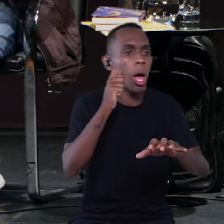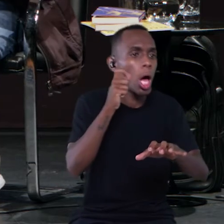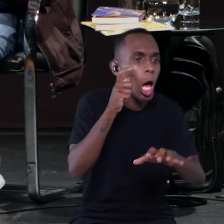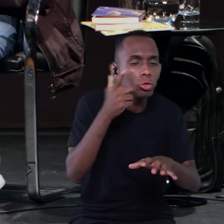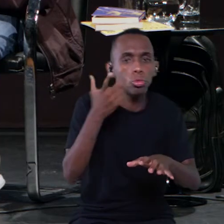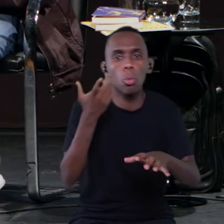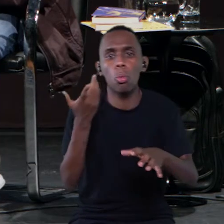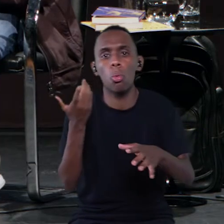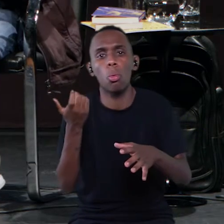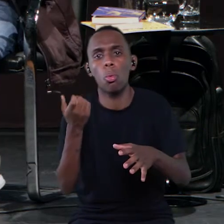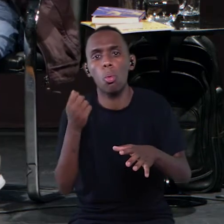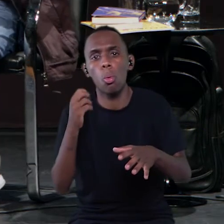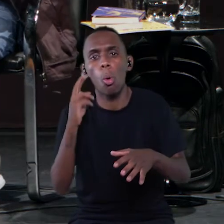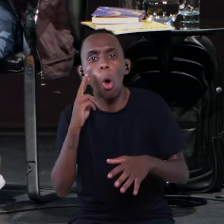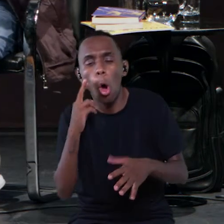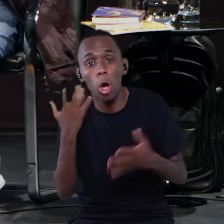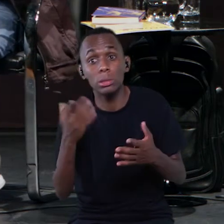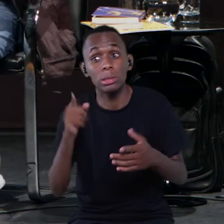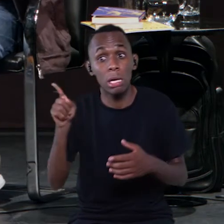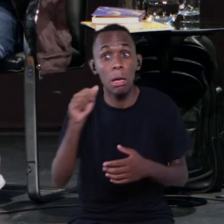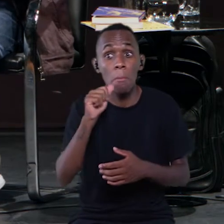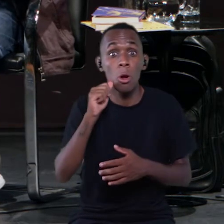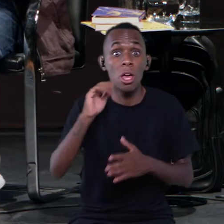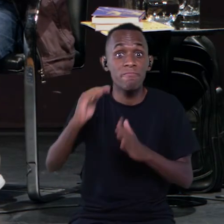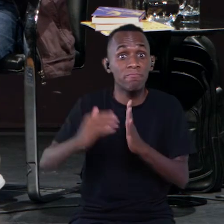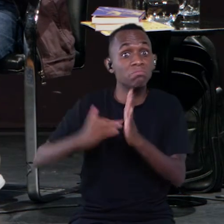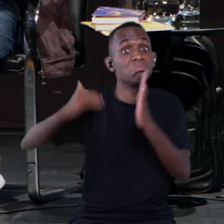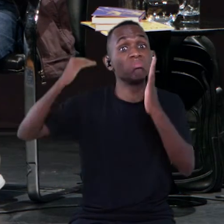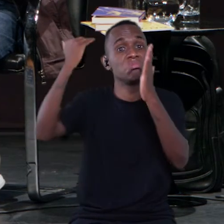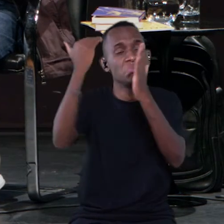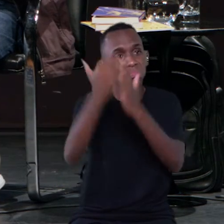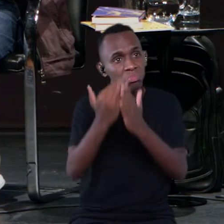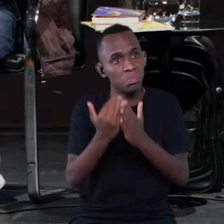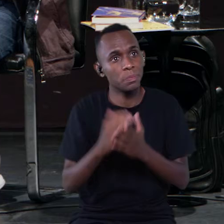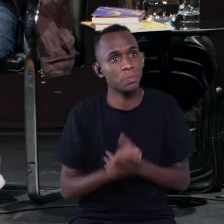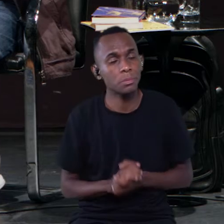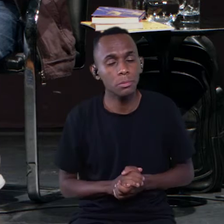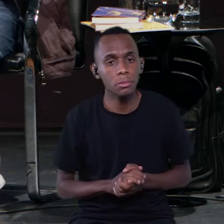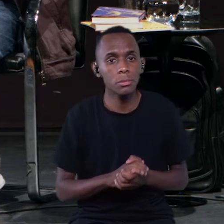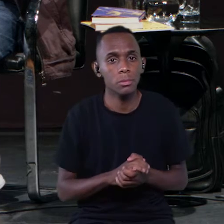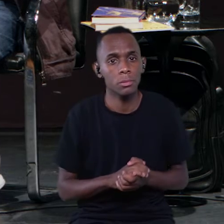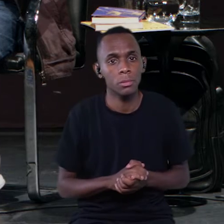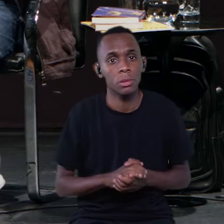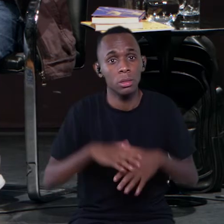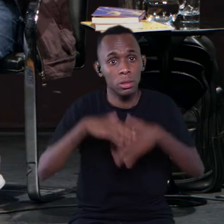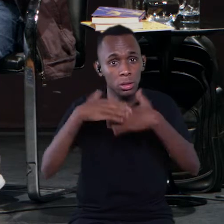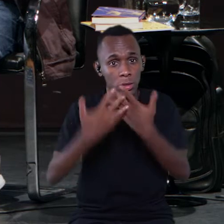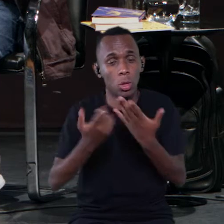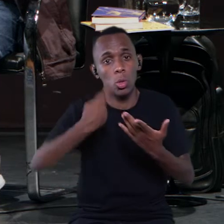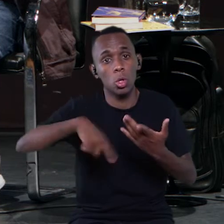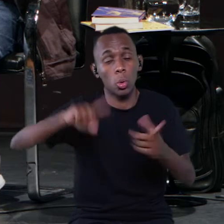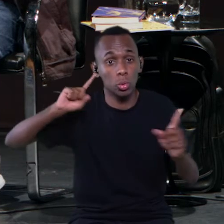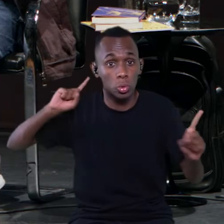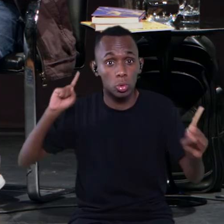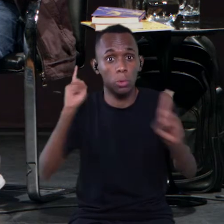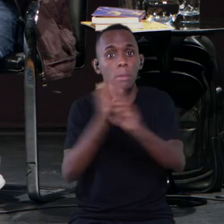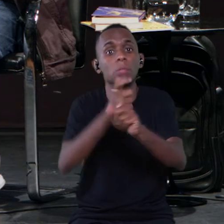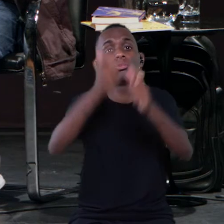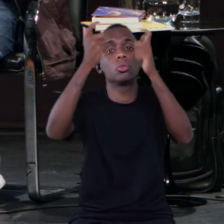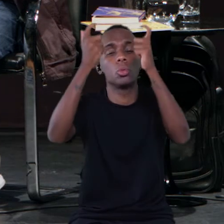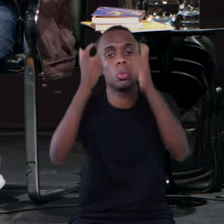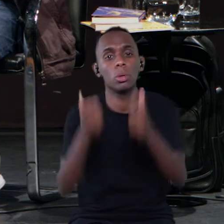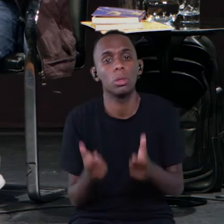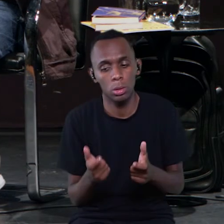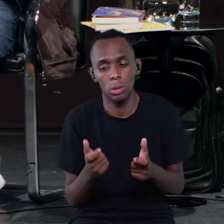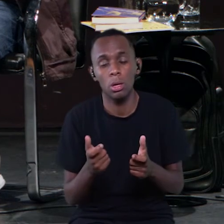só para ficar no mínimo. Então, ela já está bem à frente de certas coisas que a gente faz hoje. Então, na medida que a gente vai descobrindo essas questões